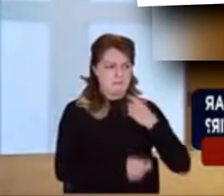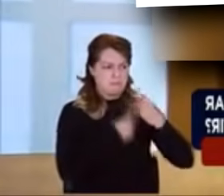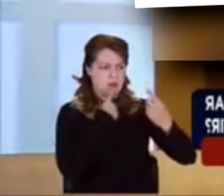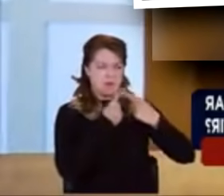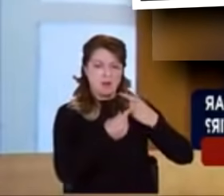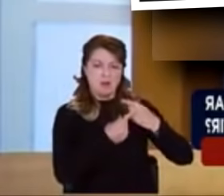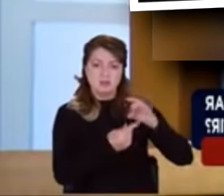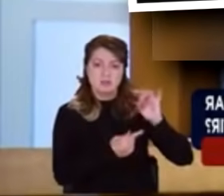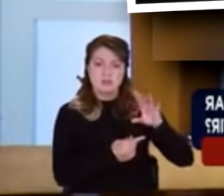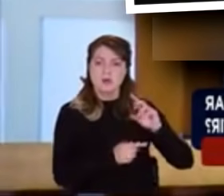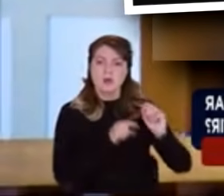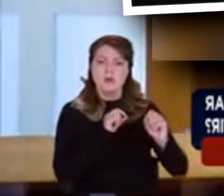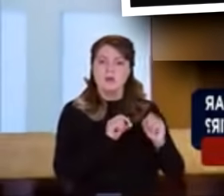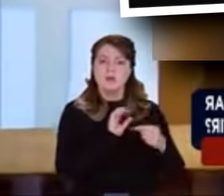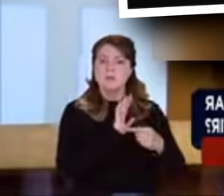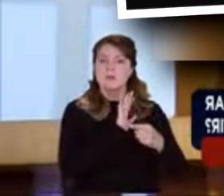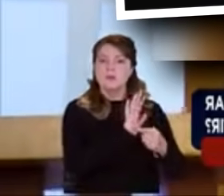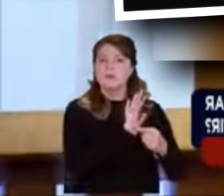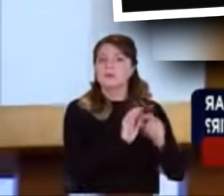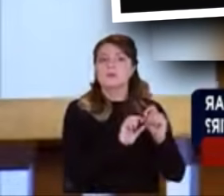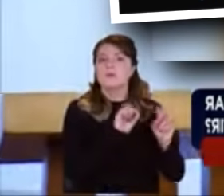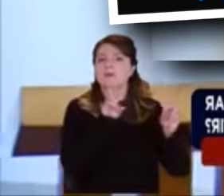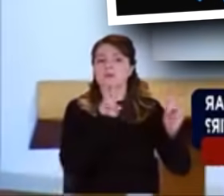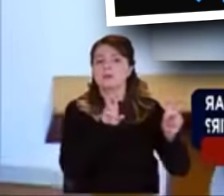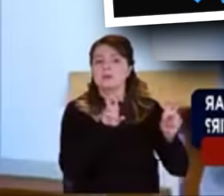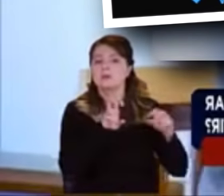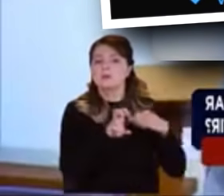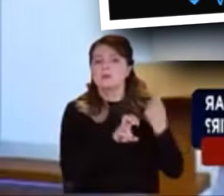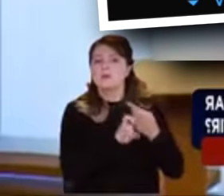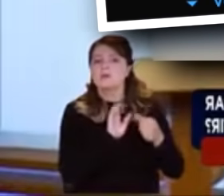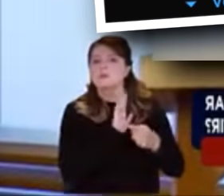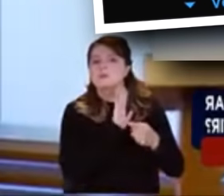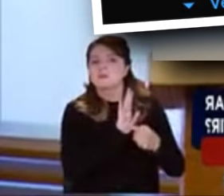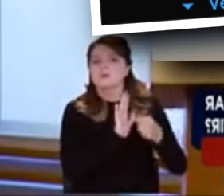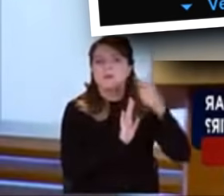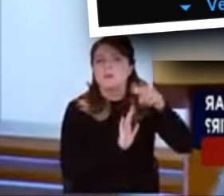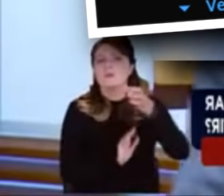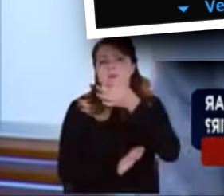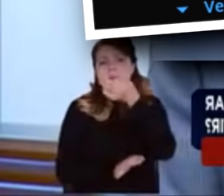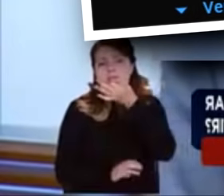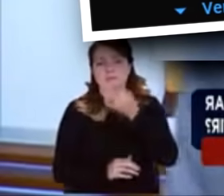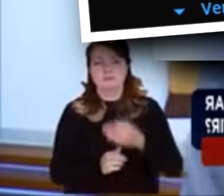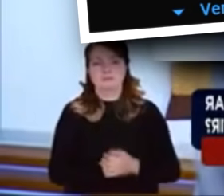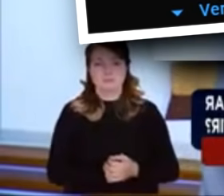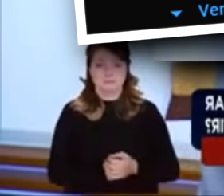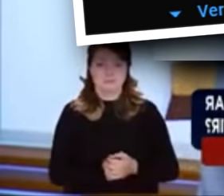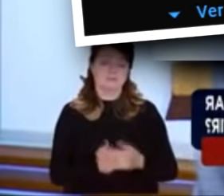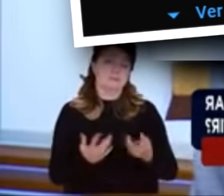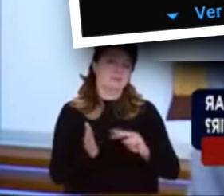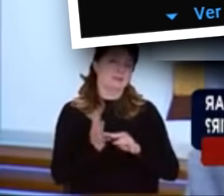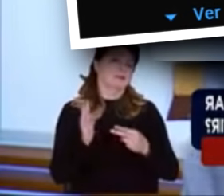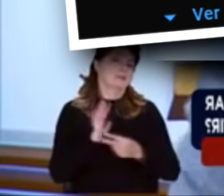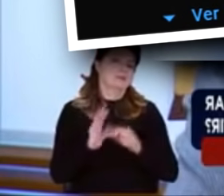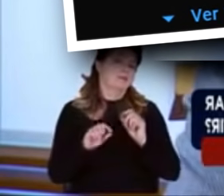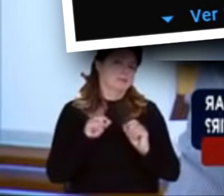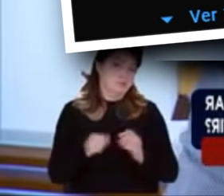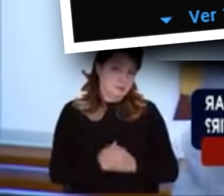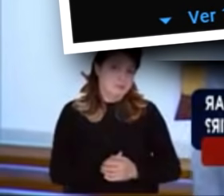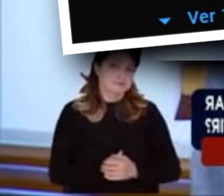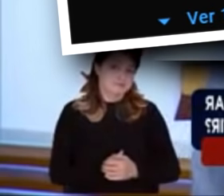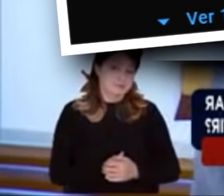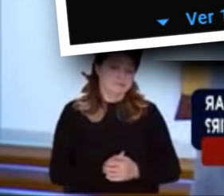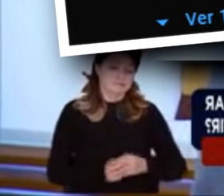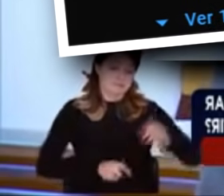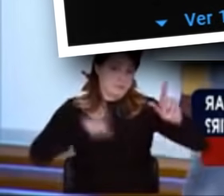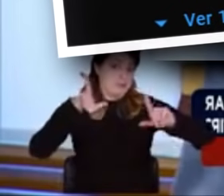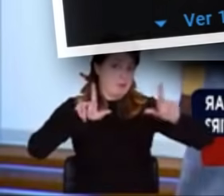né? Então, realmente, é um programa que, mesmo na madrugada, tem um alcance, infelizmente, tremendamente forte na população brasileira, até